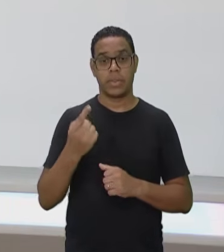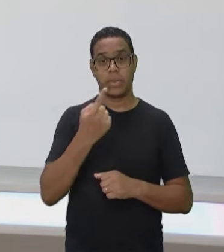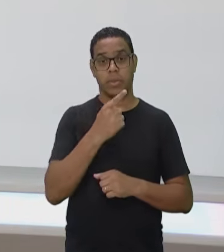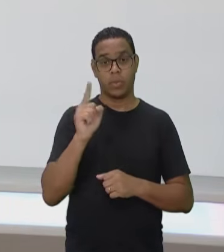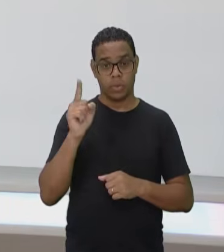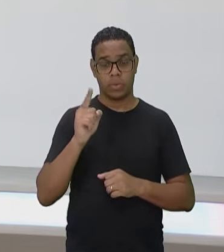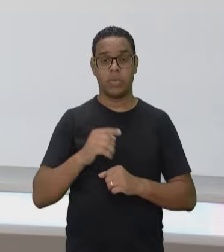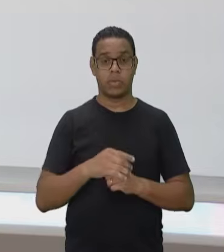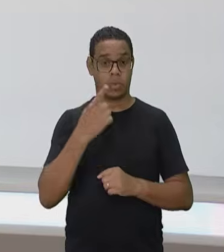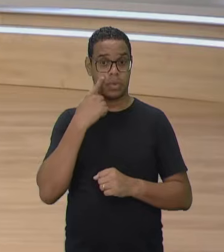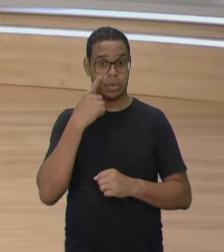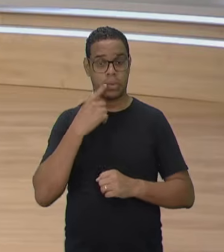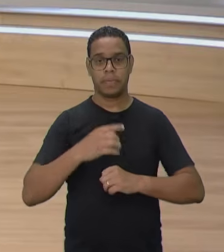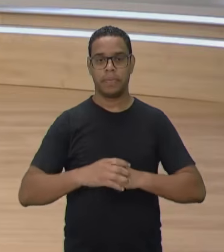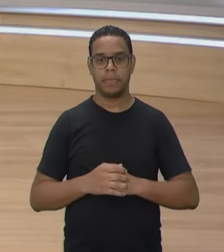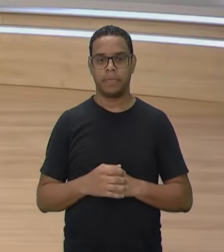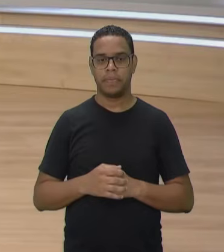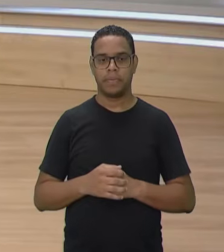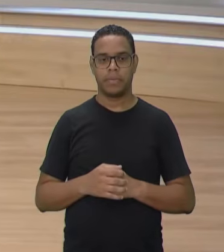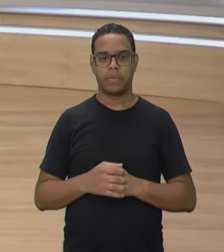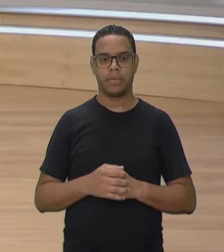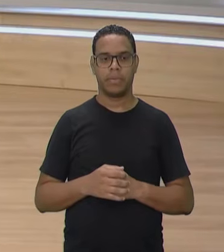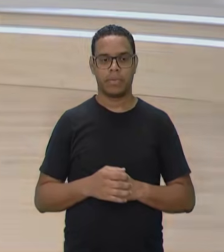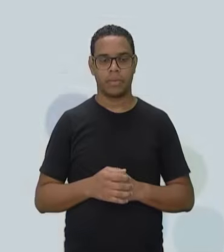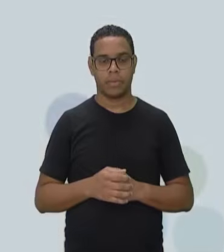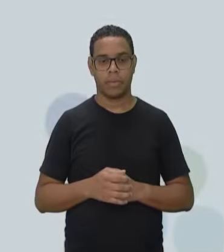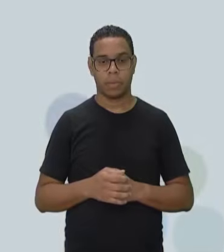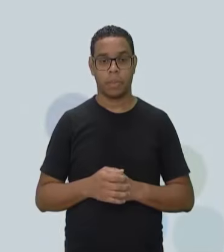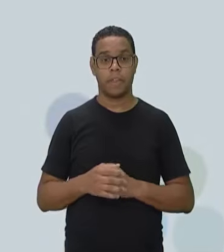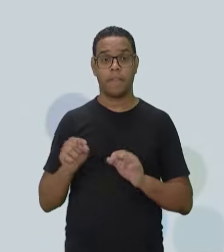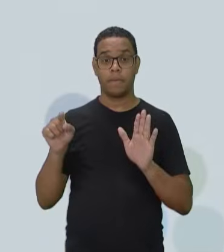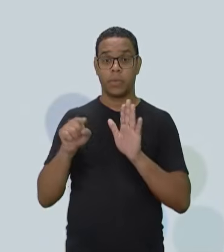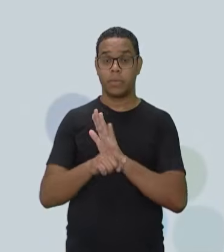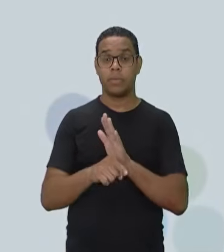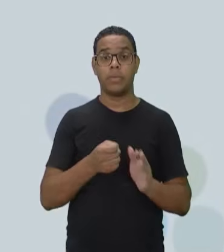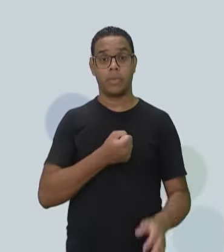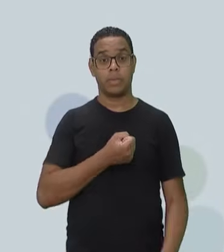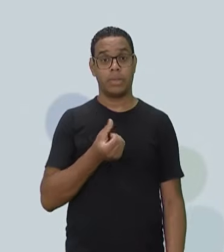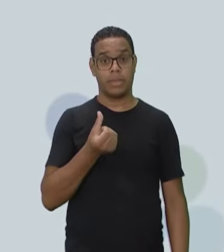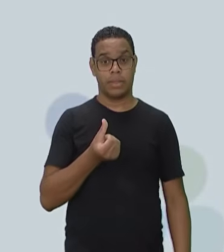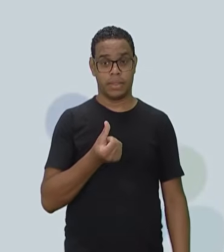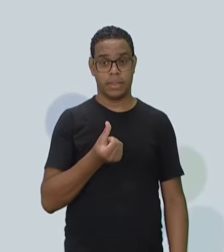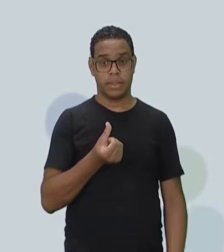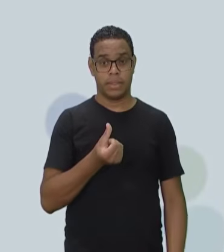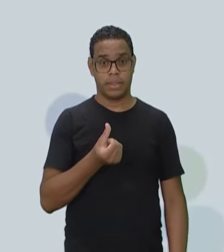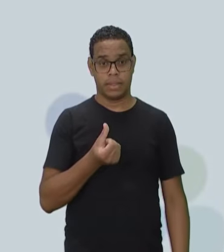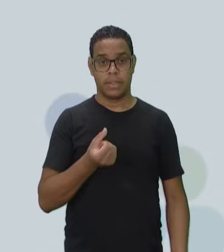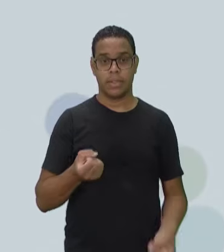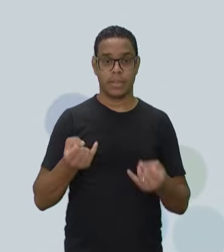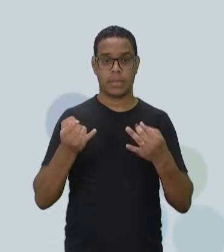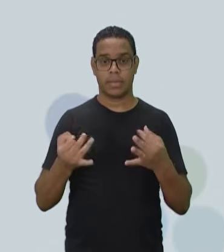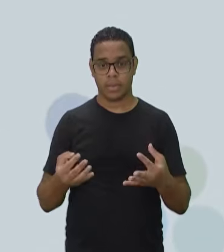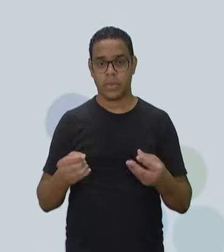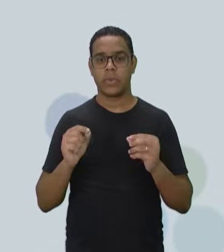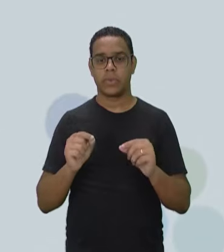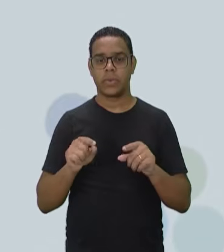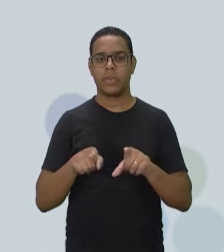último item, olha só. Nós vamos agora para o item 6, que trabalha com o